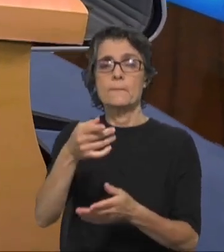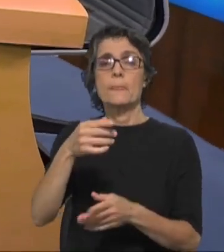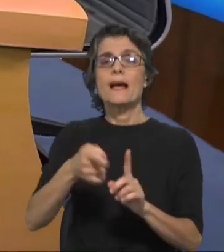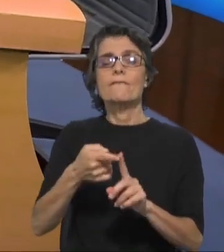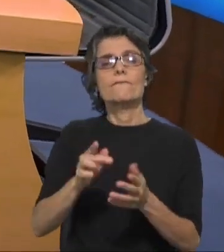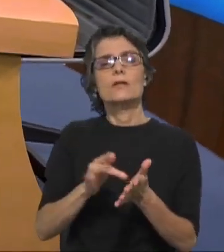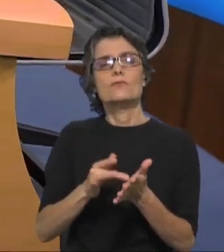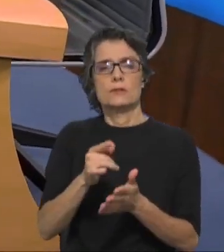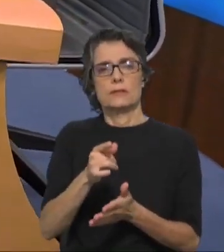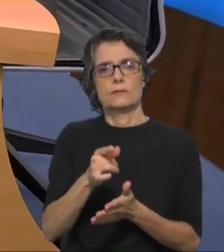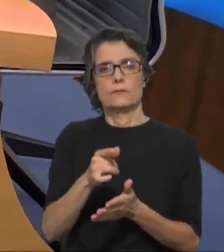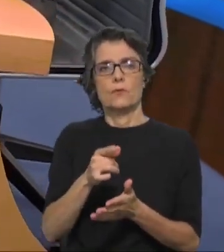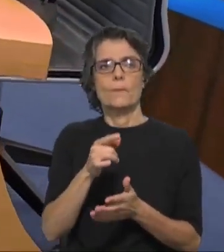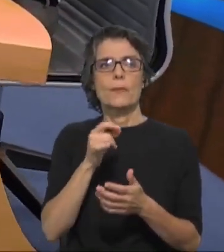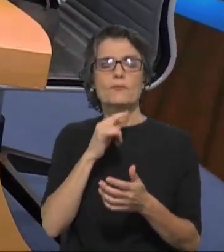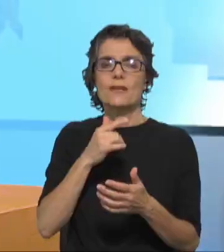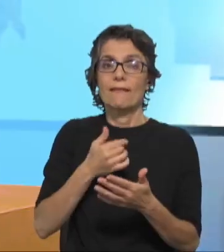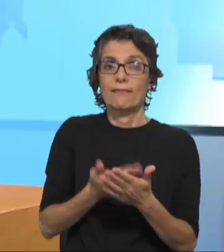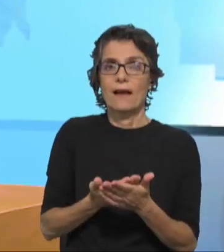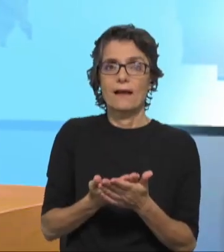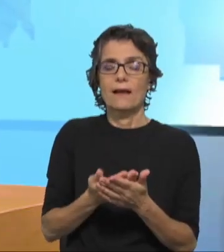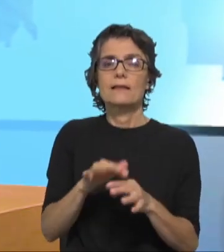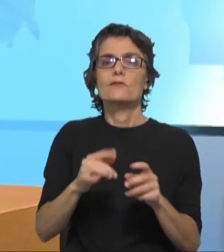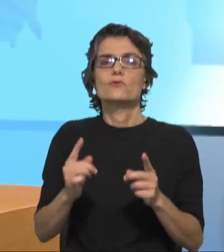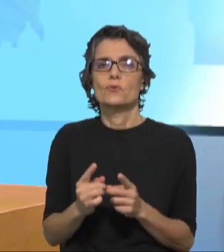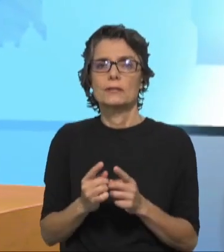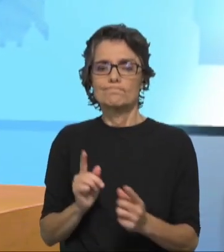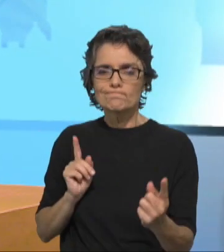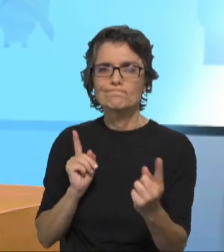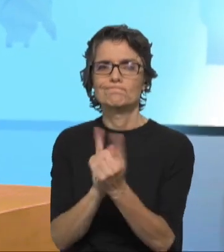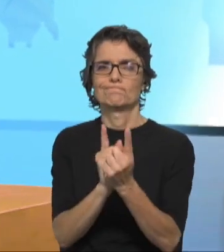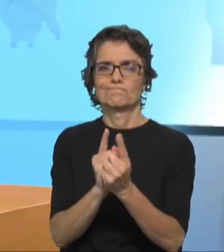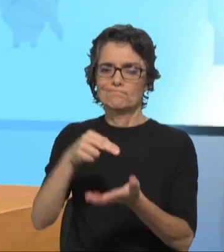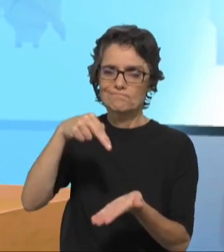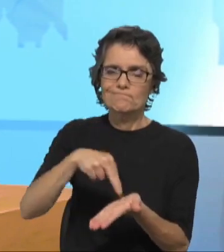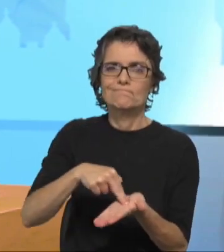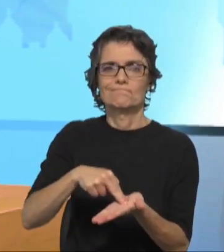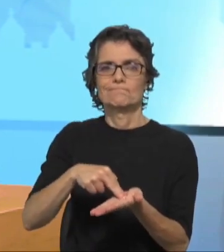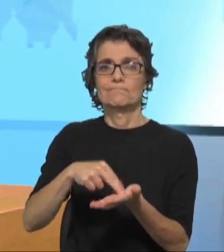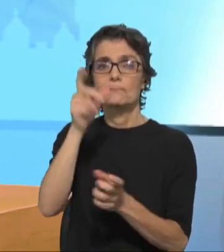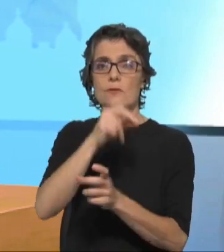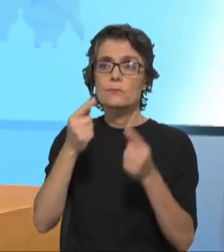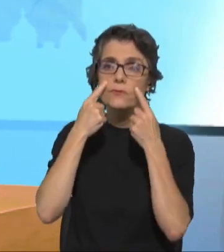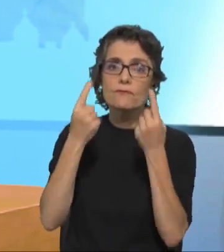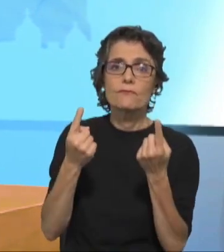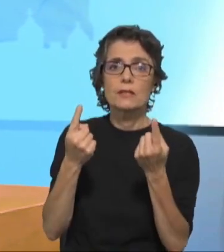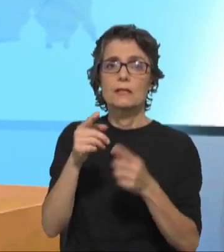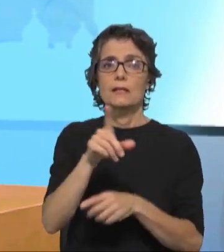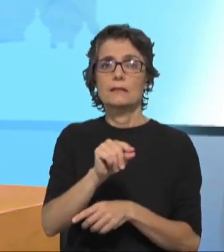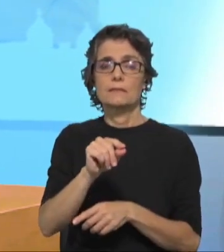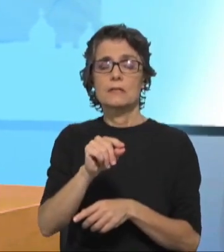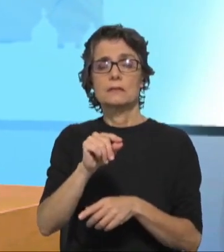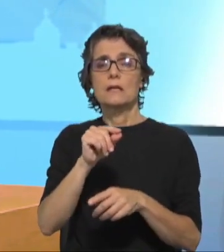poderem faturar na venda de livros, é precisamente marcar esta presença. Uma presença que reflete nas obras que escolhe, nos autores